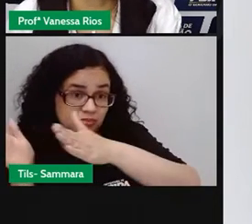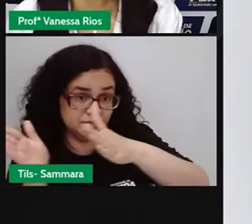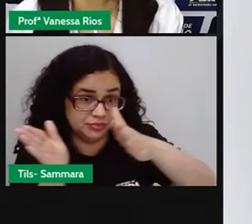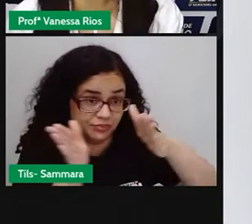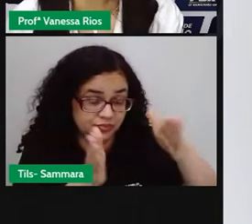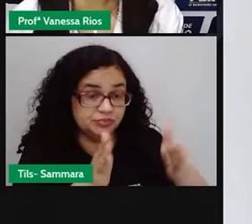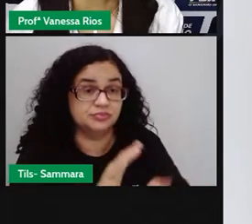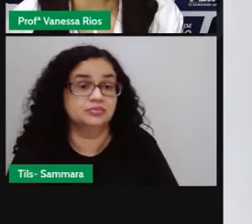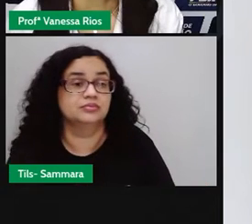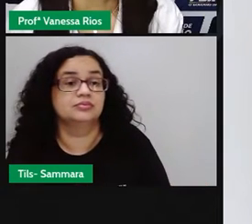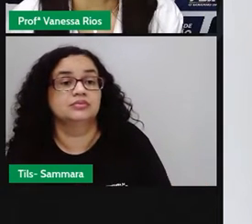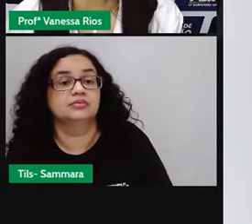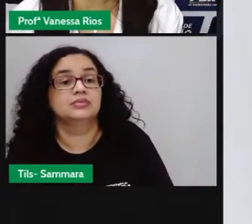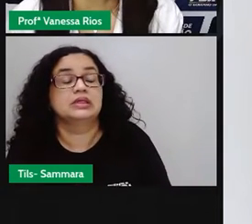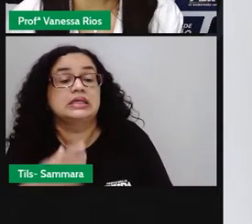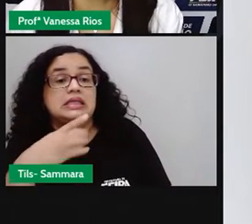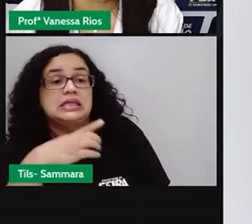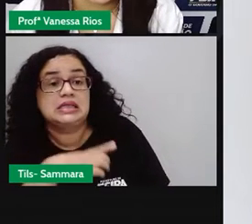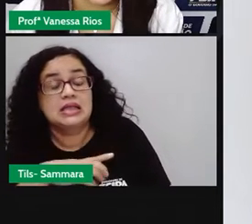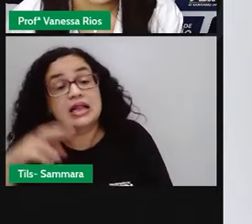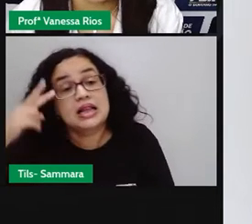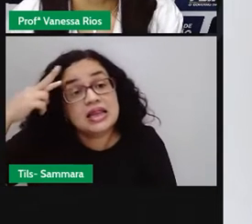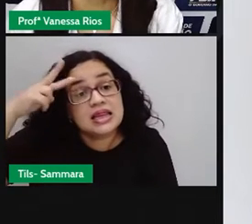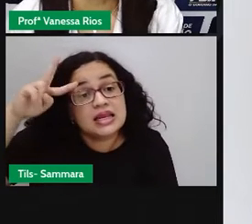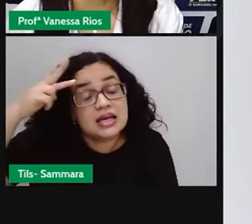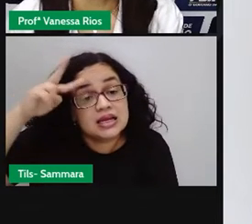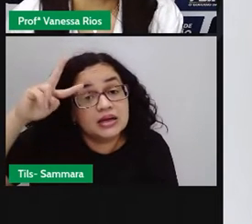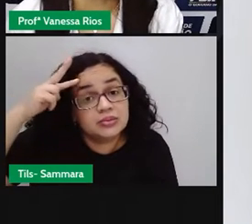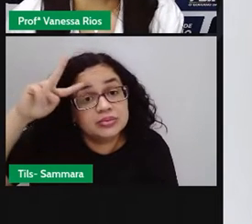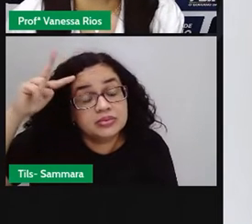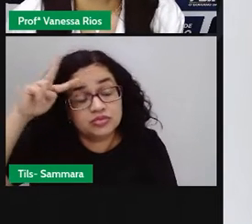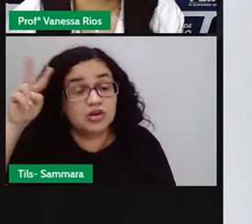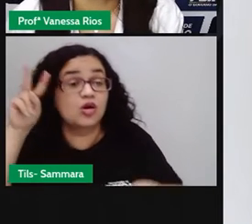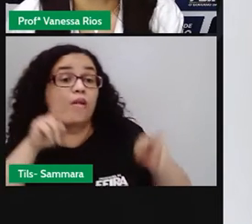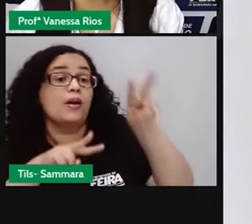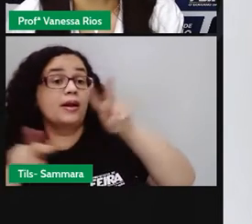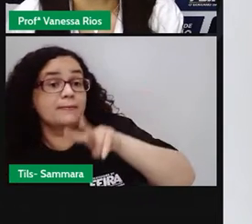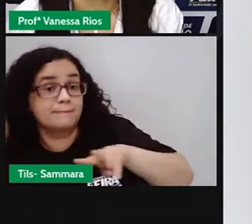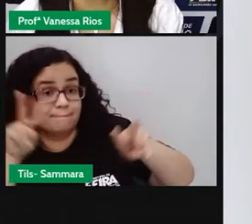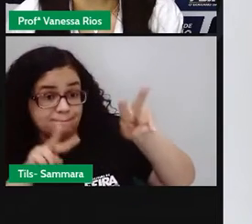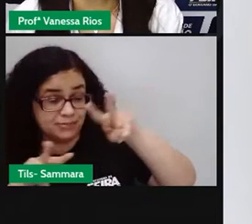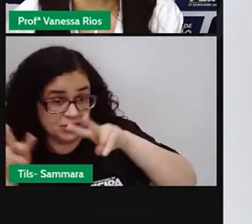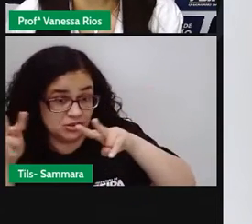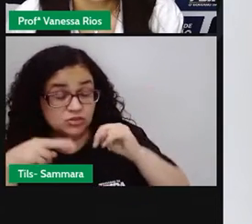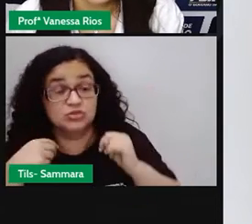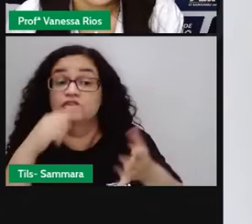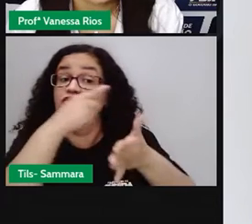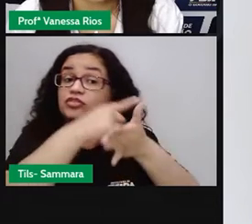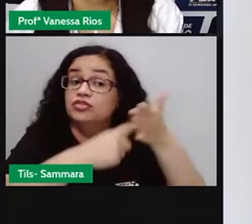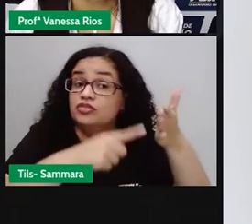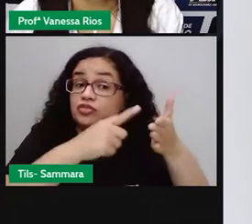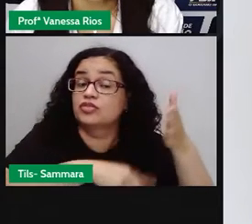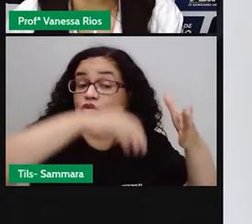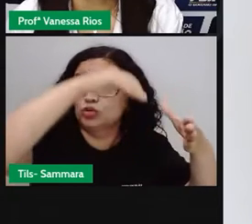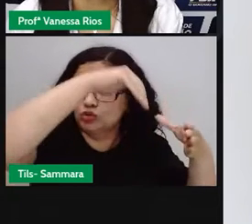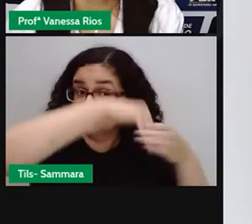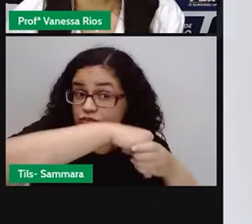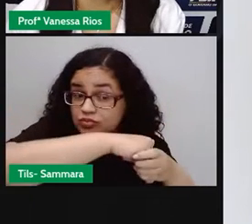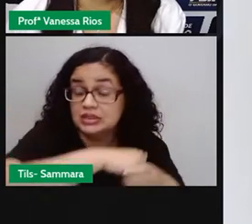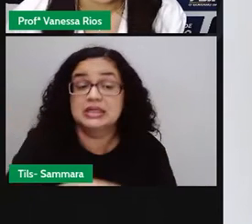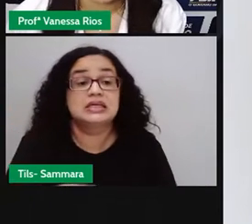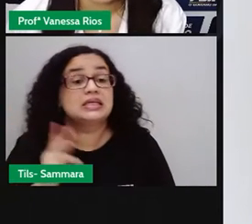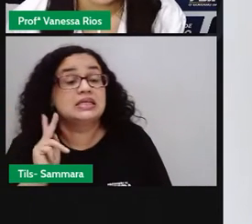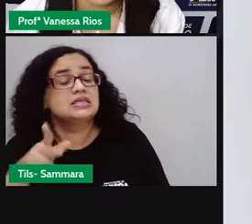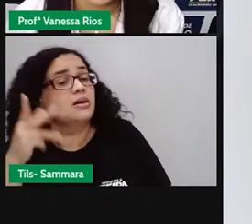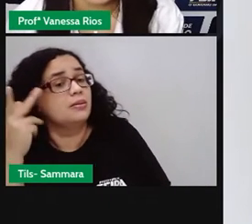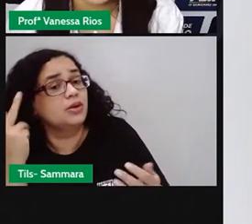tempo, a gente lembrar e observar que o voto, né, nem sempre